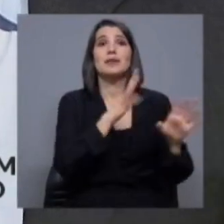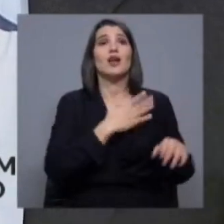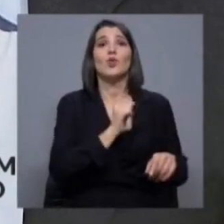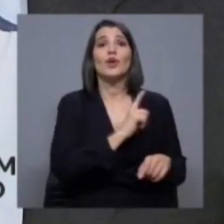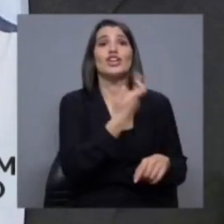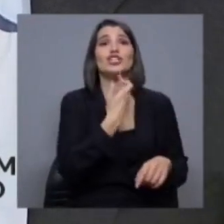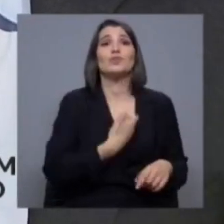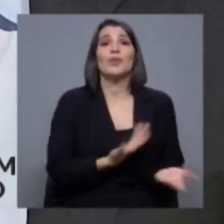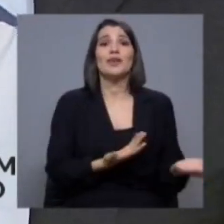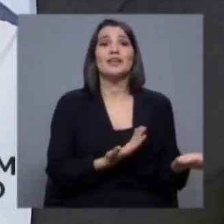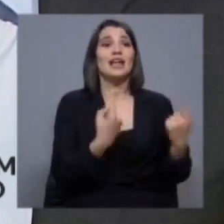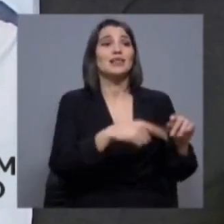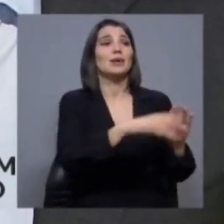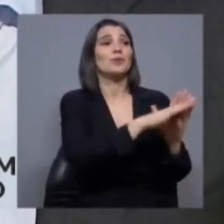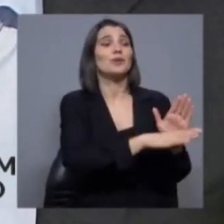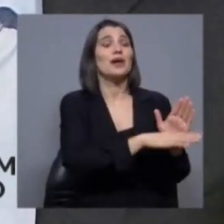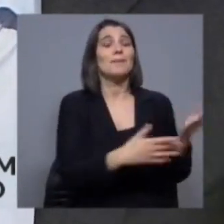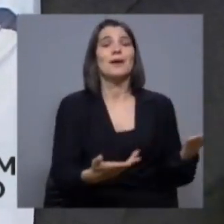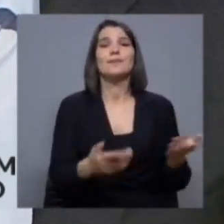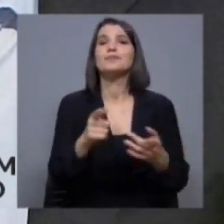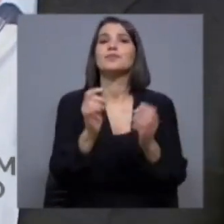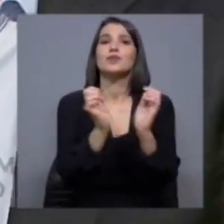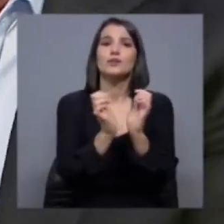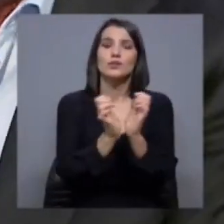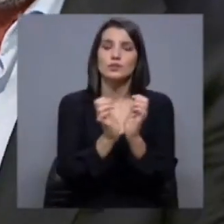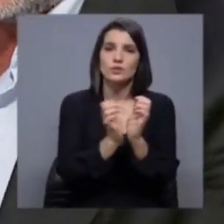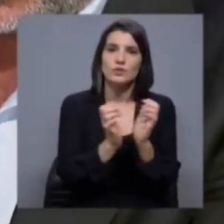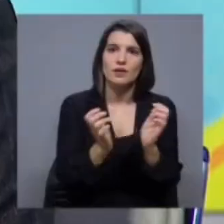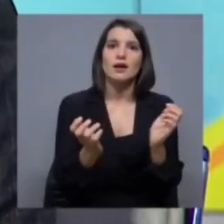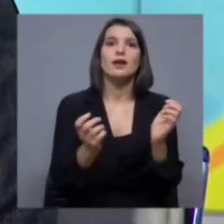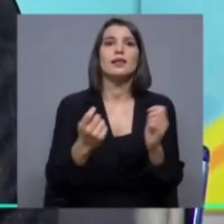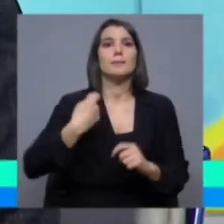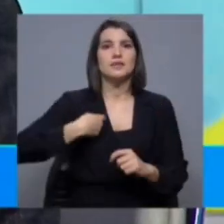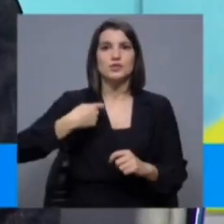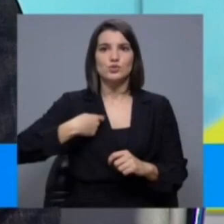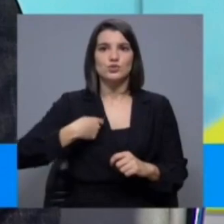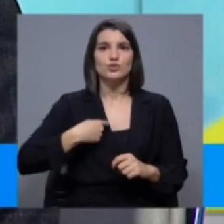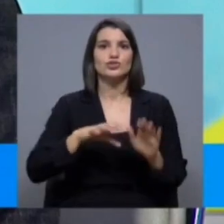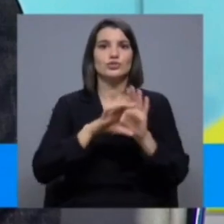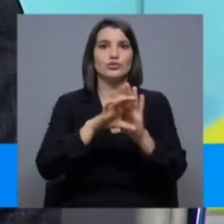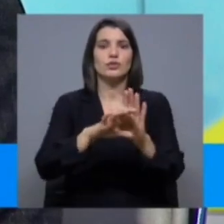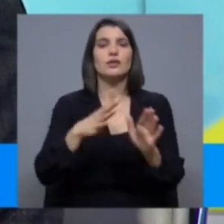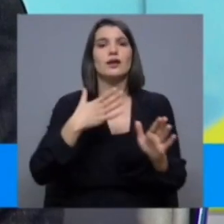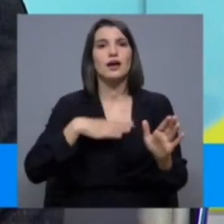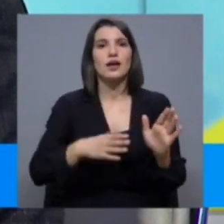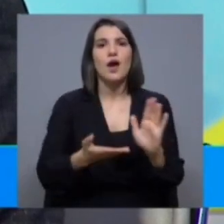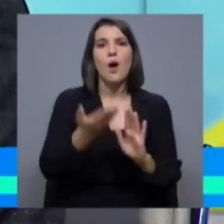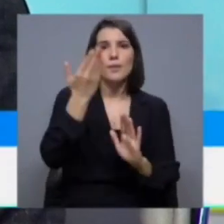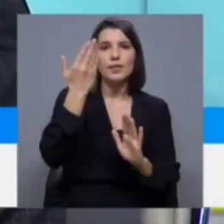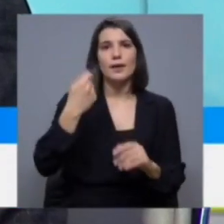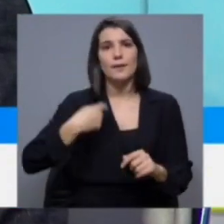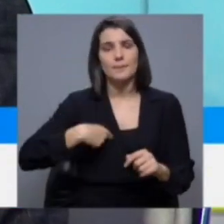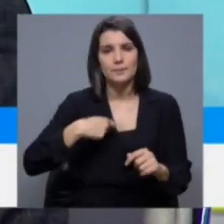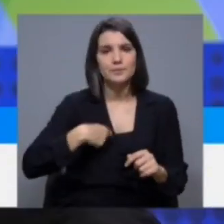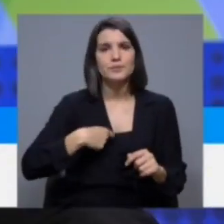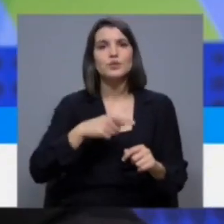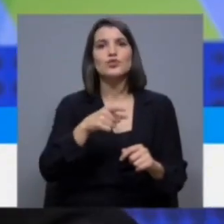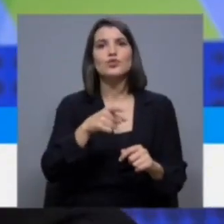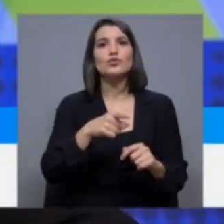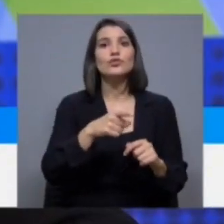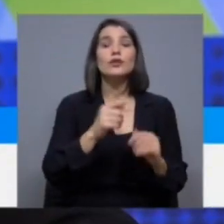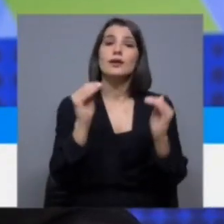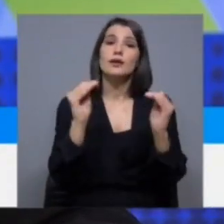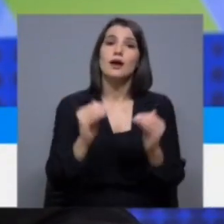responder as coisas vamos avançar você tem um programa social e pensões que também entra essa as pessoas o Chega fala aumentará as pensões e